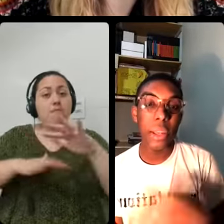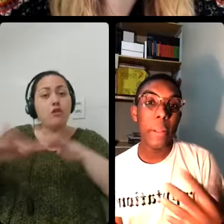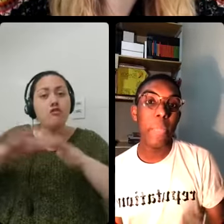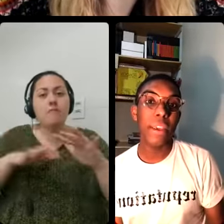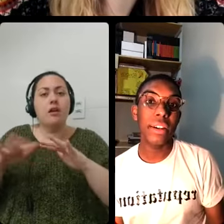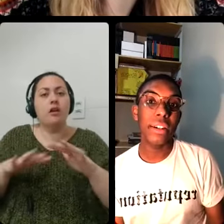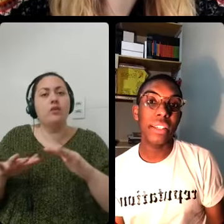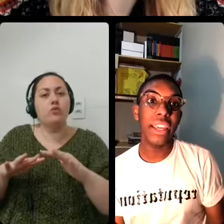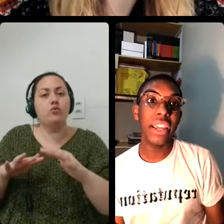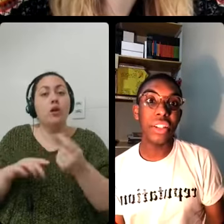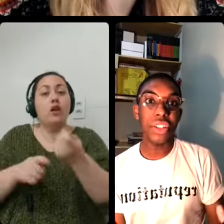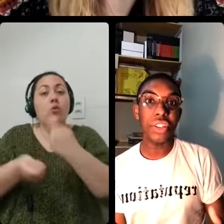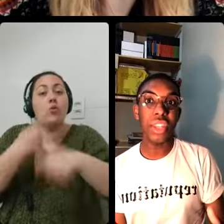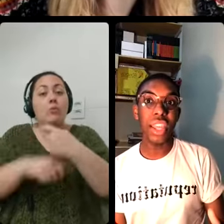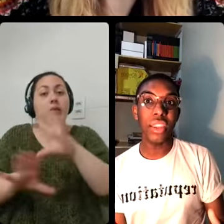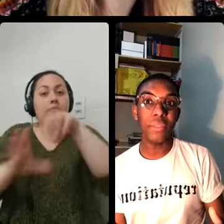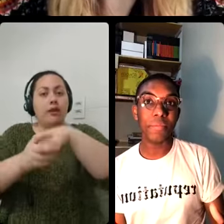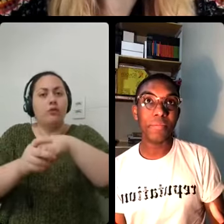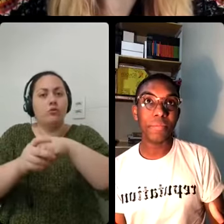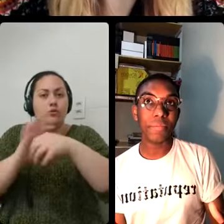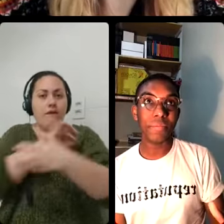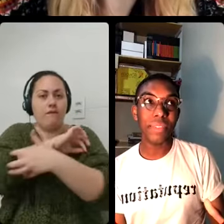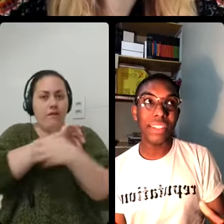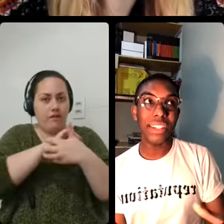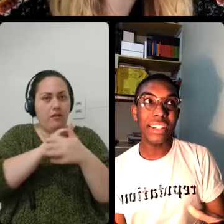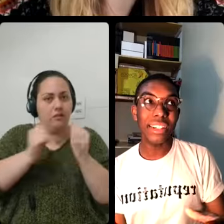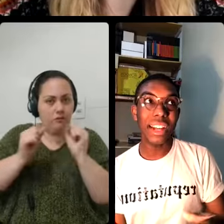dentro. E aí a gente tem